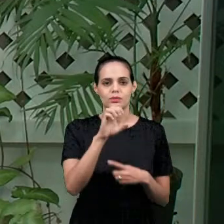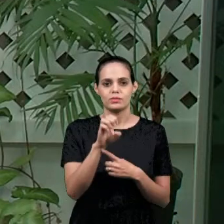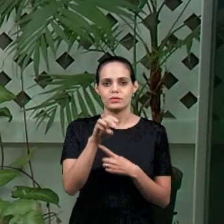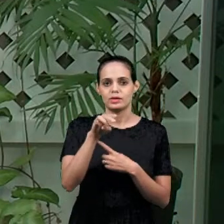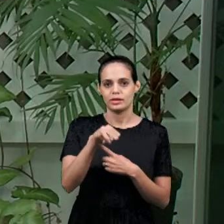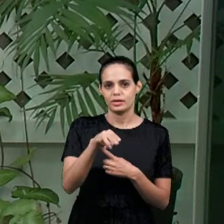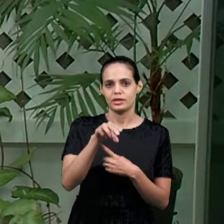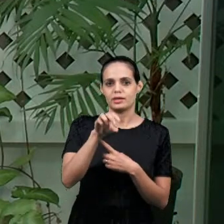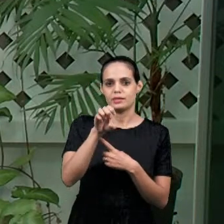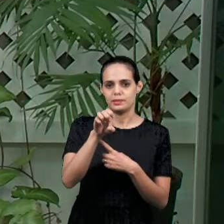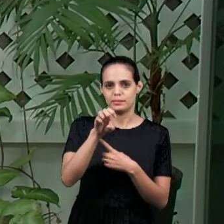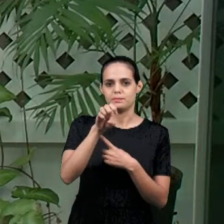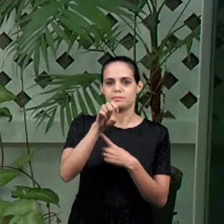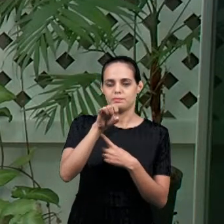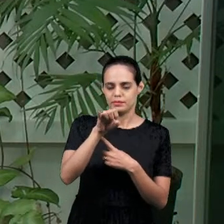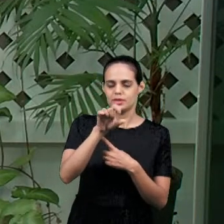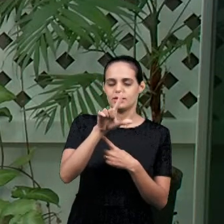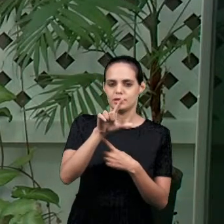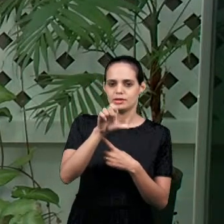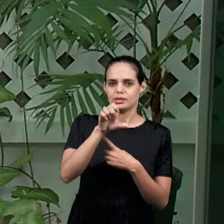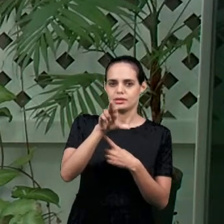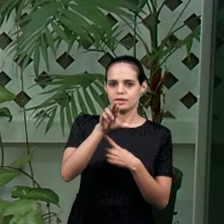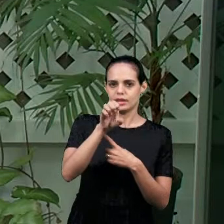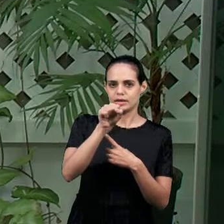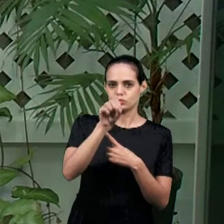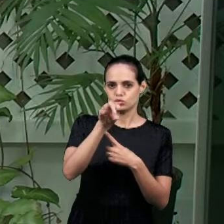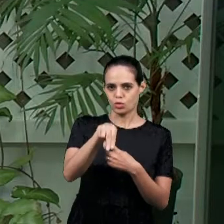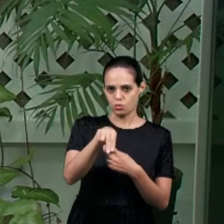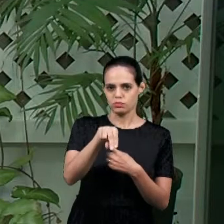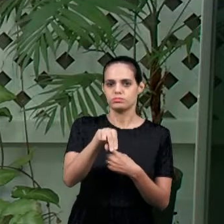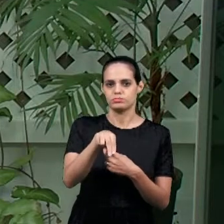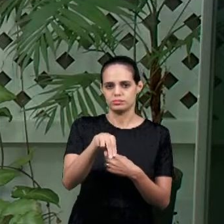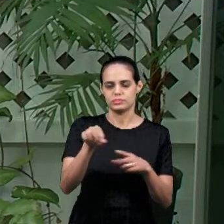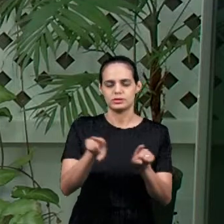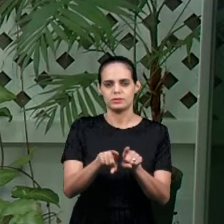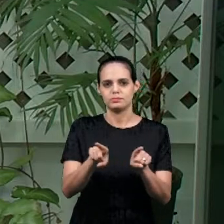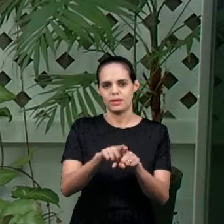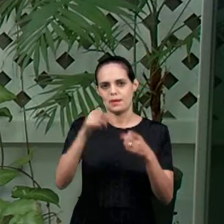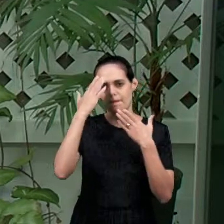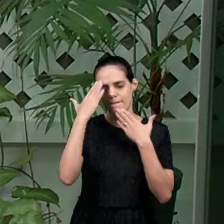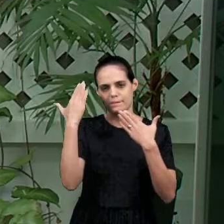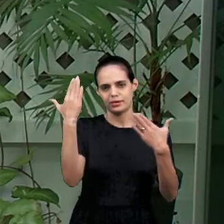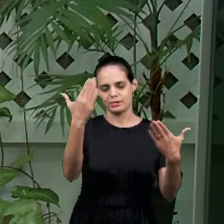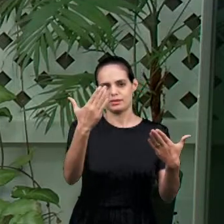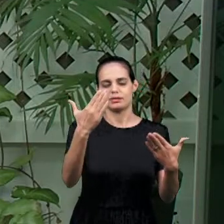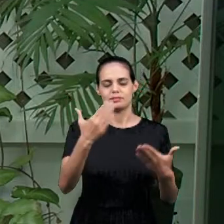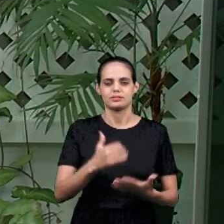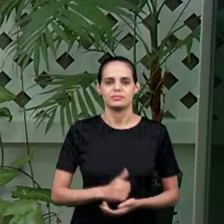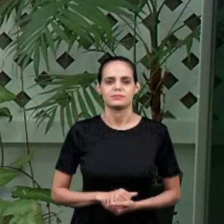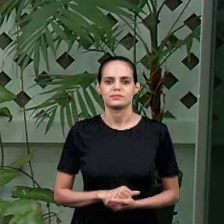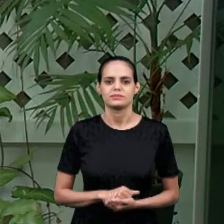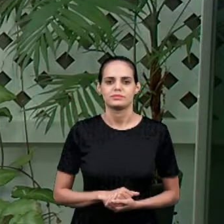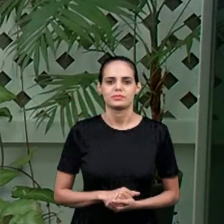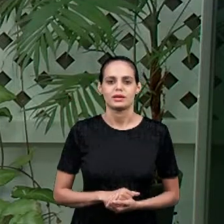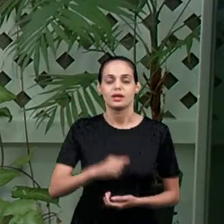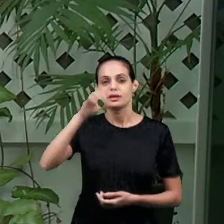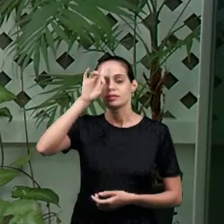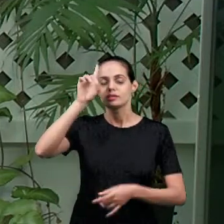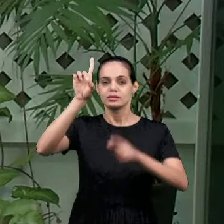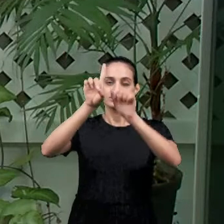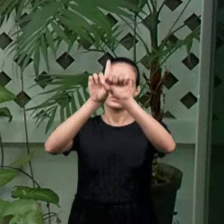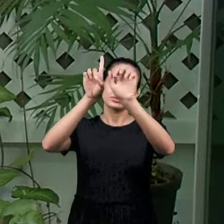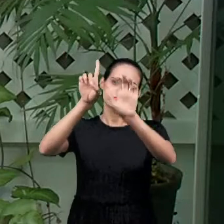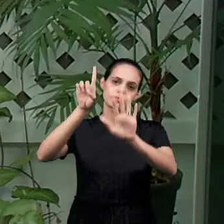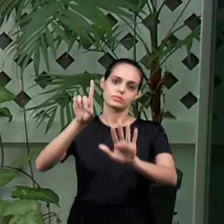Manilha, ligado ao polo de Vista Alegre, da região dos Lagos. Que Deus abençoe os irmãos, que faça